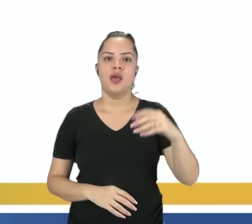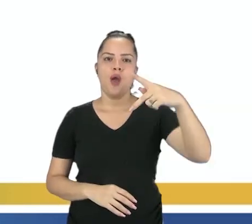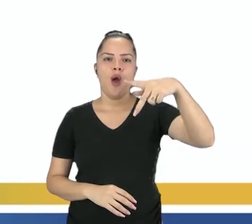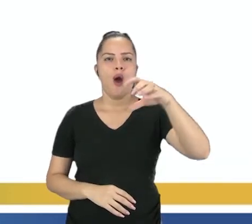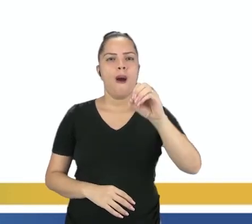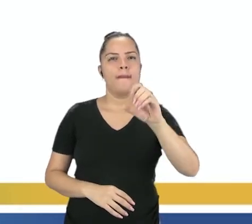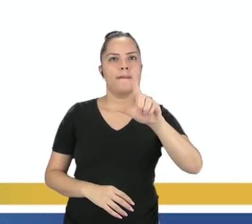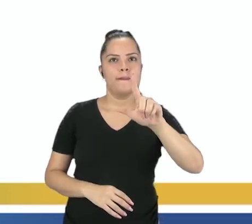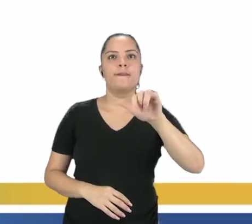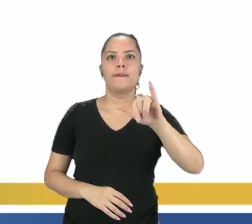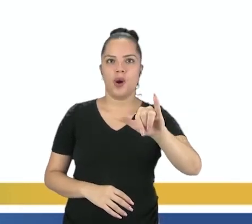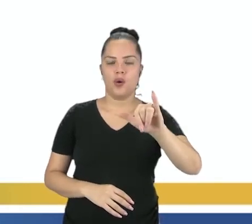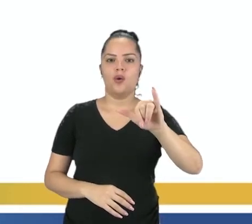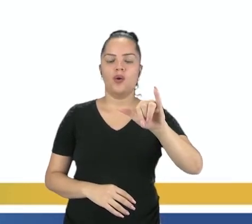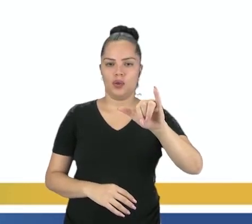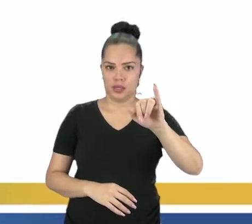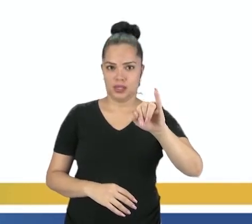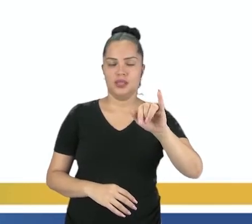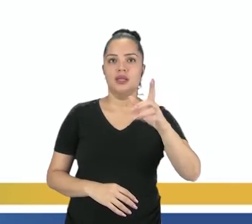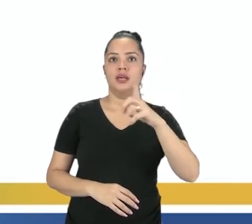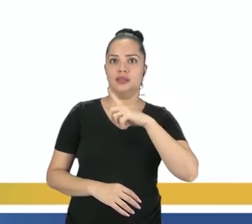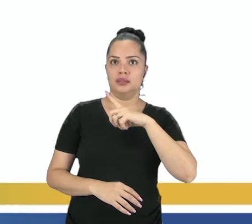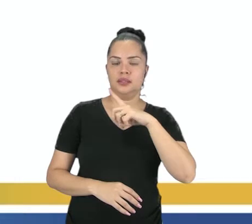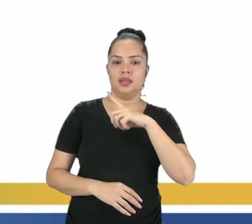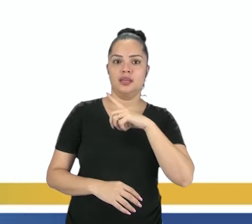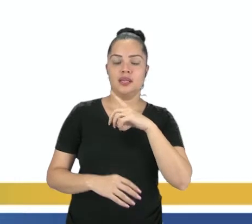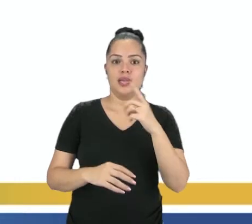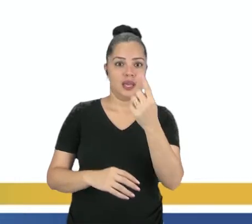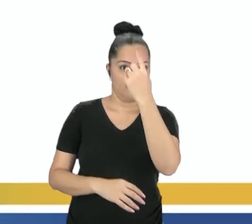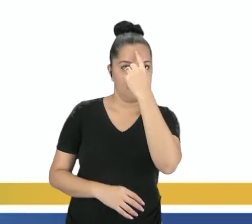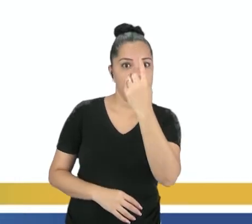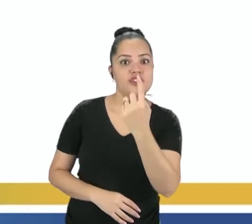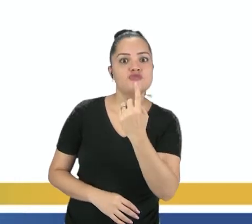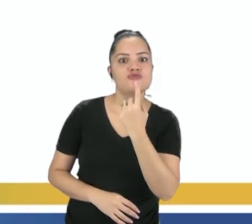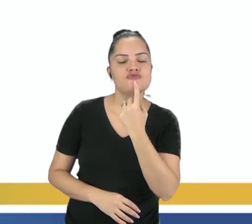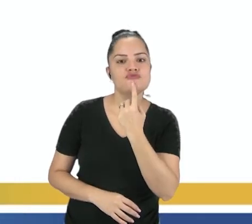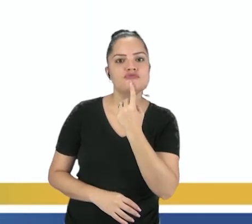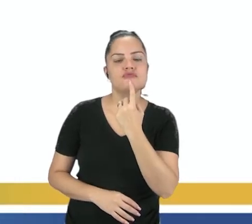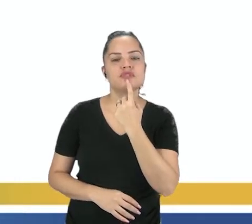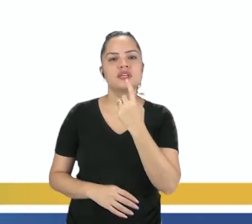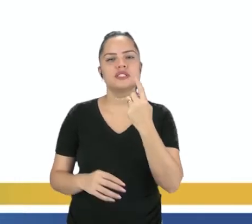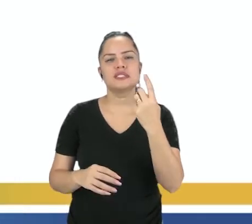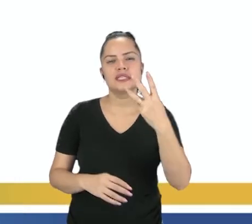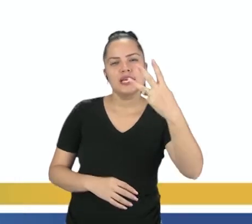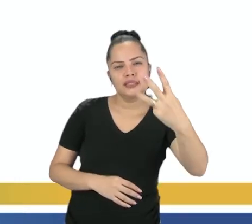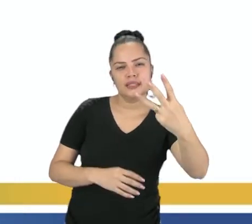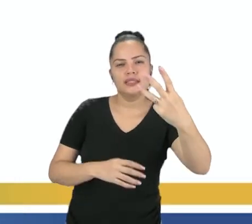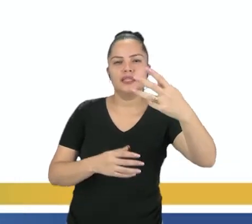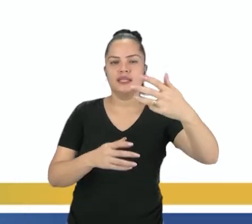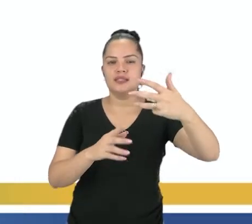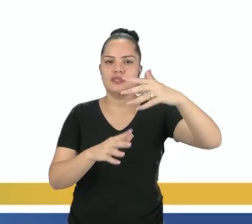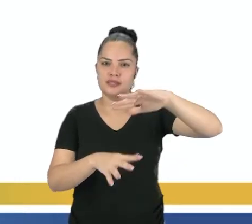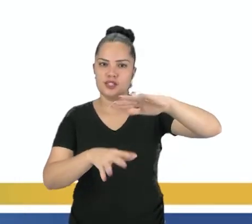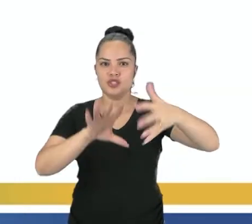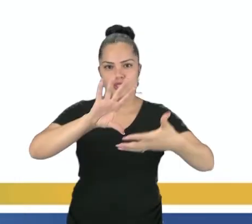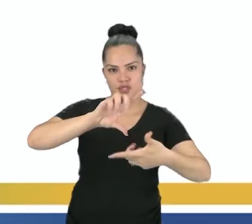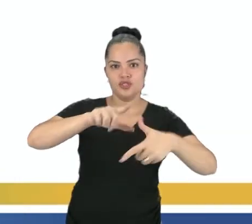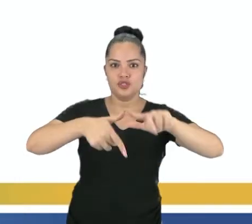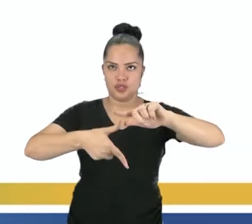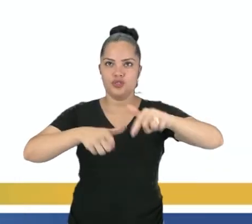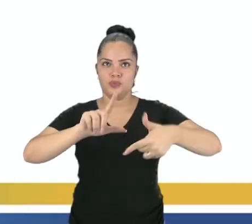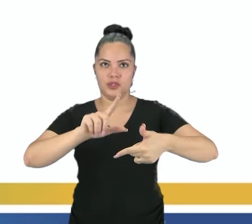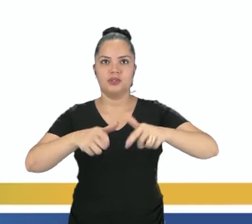são figuras tridimensionais formadas pela união de polígonos, na qual os ângulos poliédricos